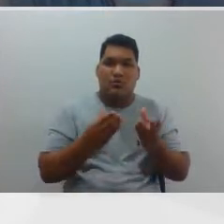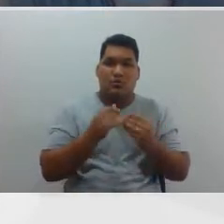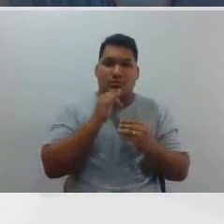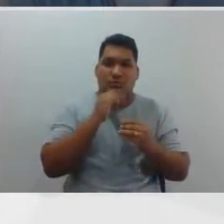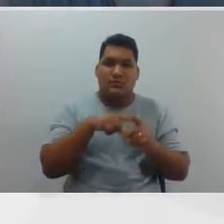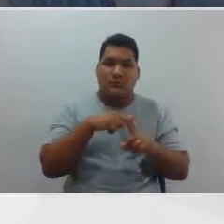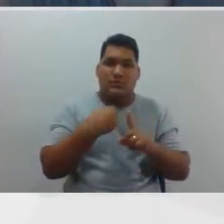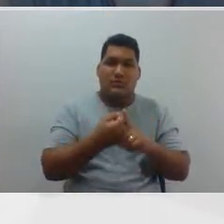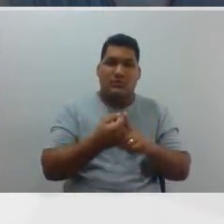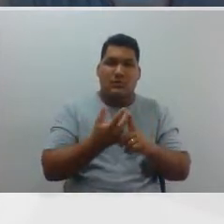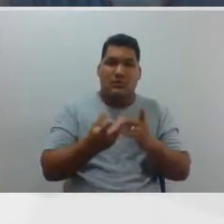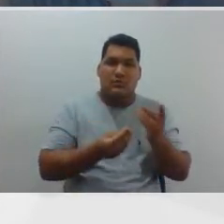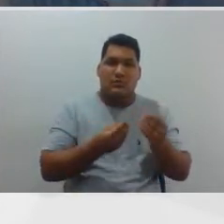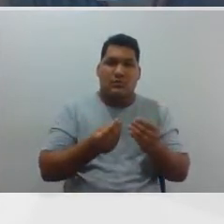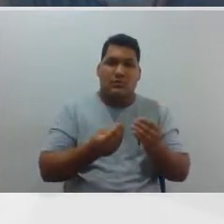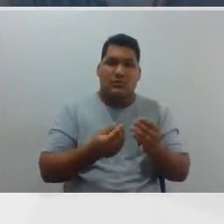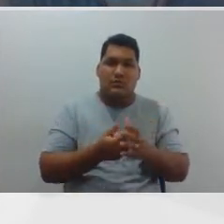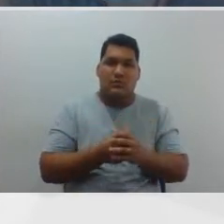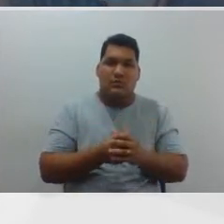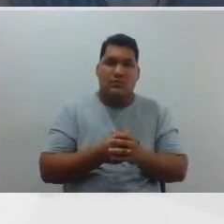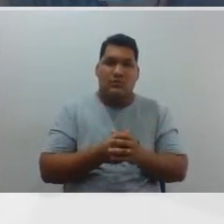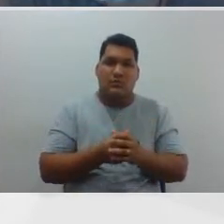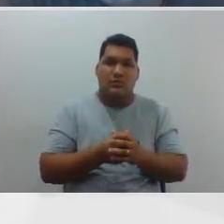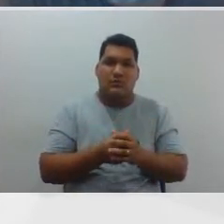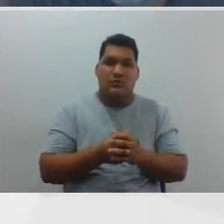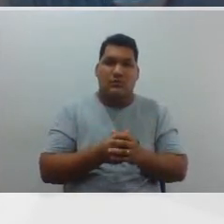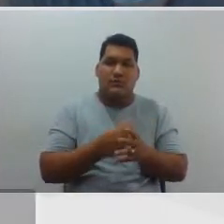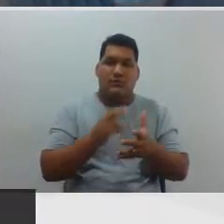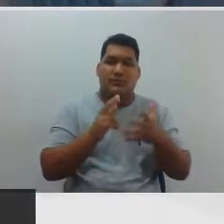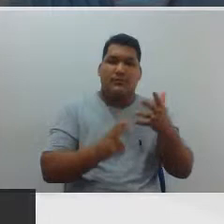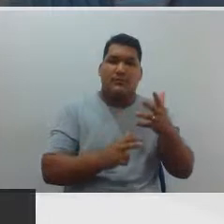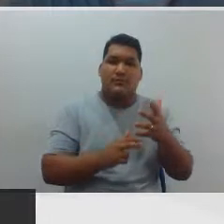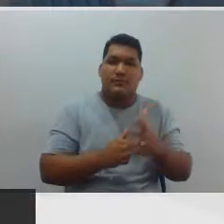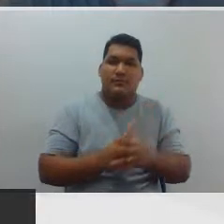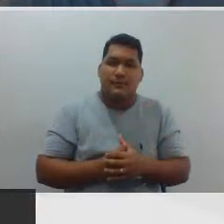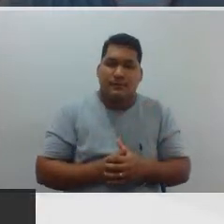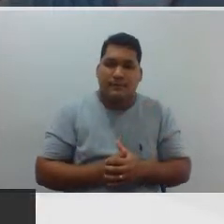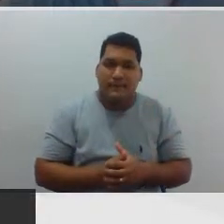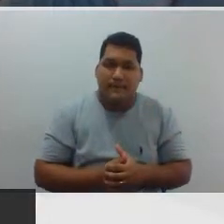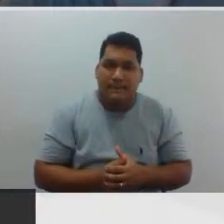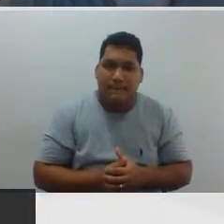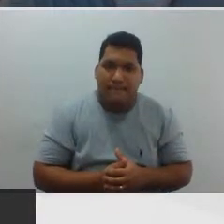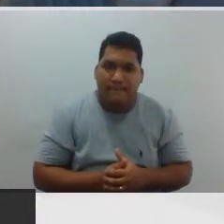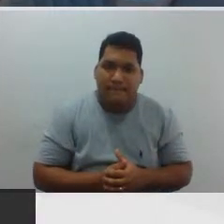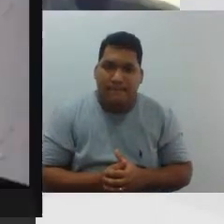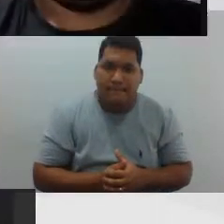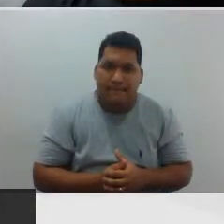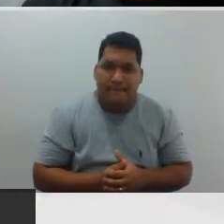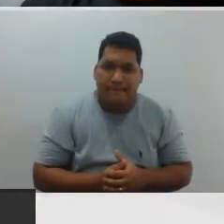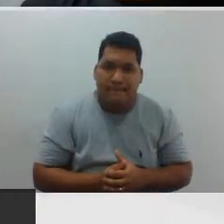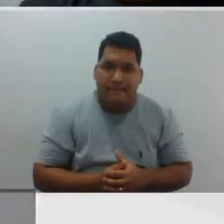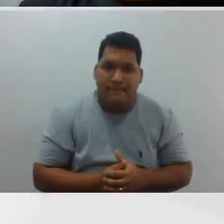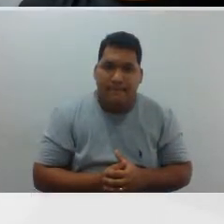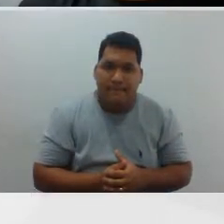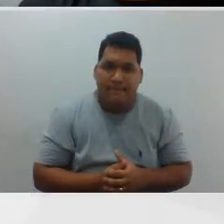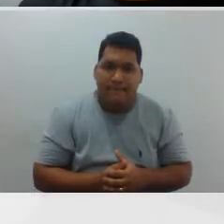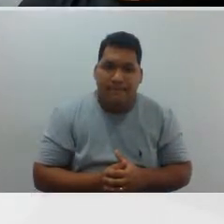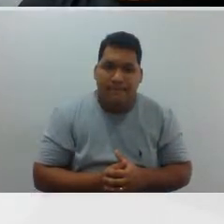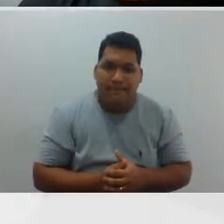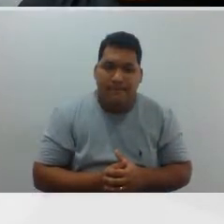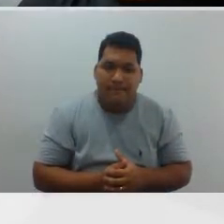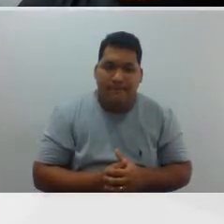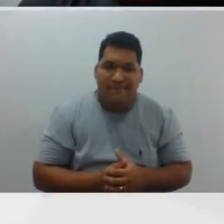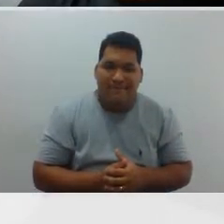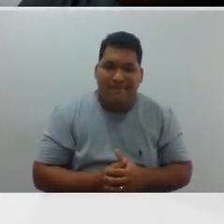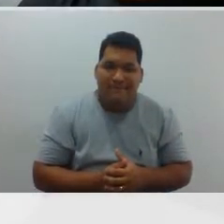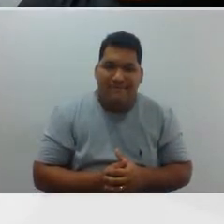pouco rapidamente sobre, quando falei dos carros autônomos, né? Vai ter uma hora que a questão de ética legal vai se